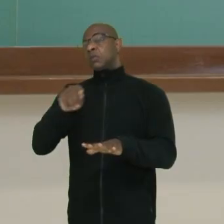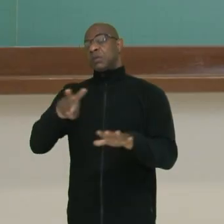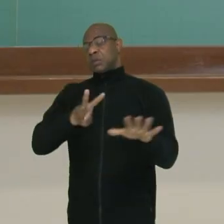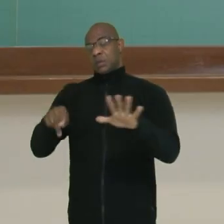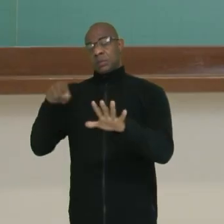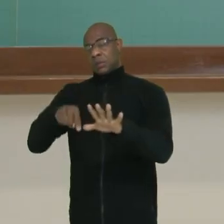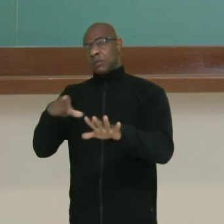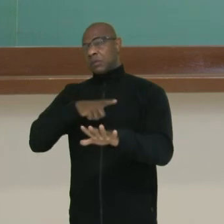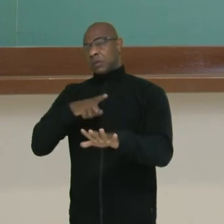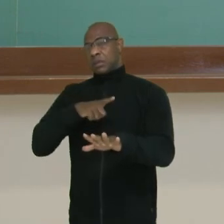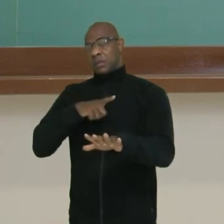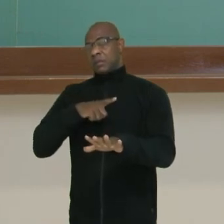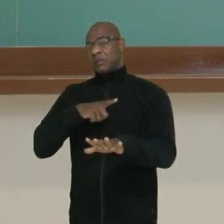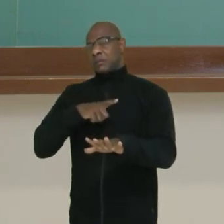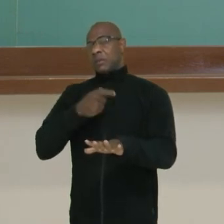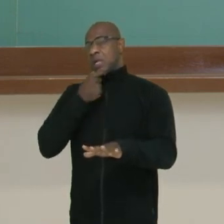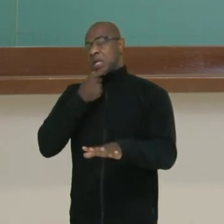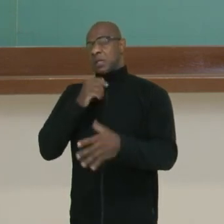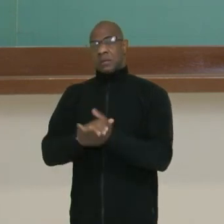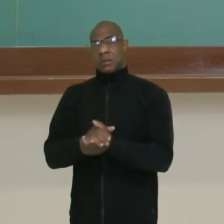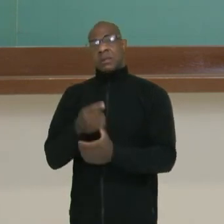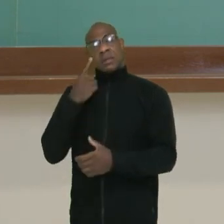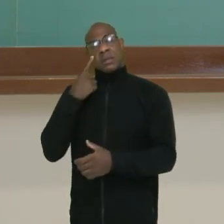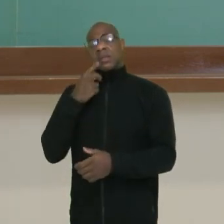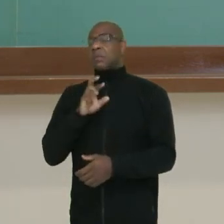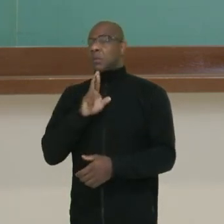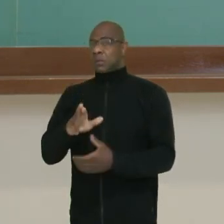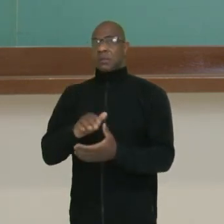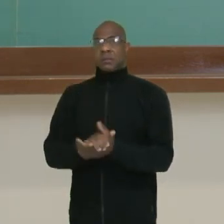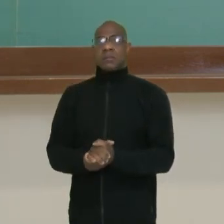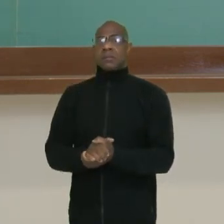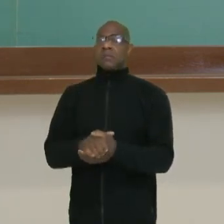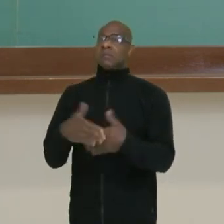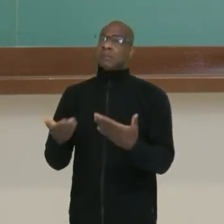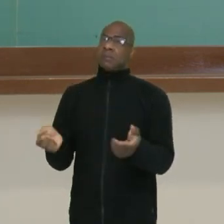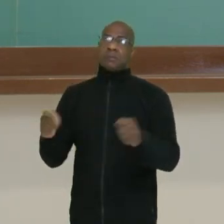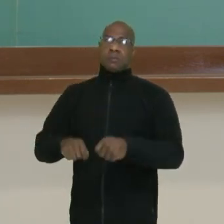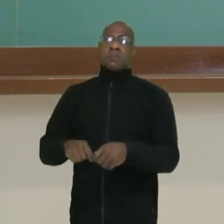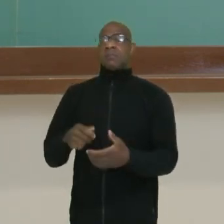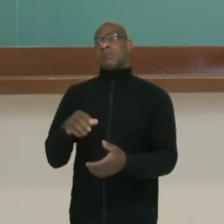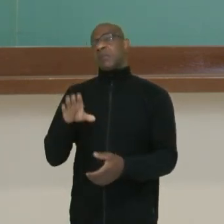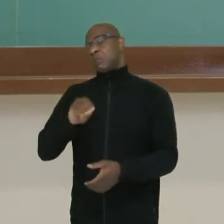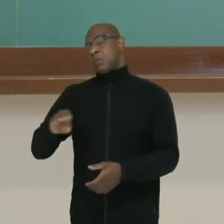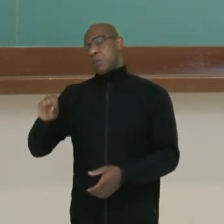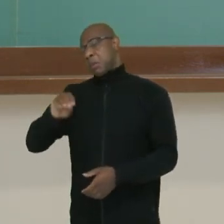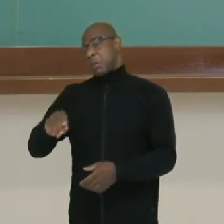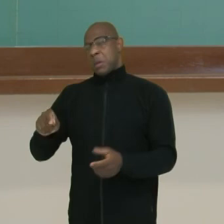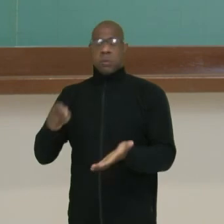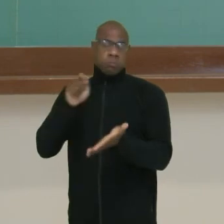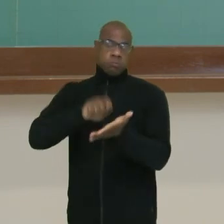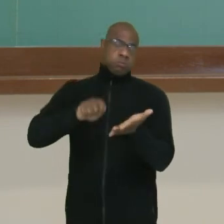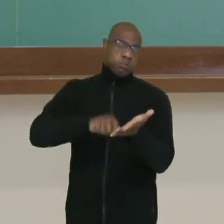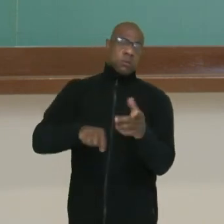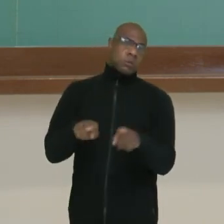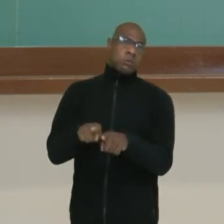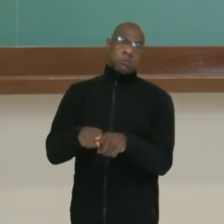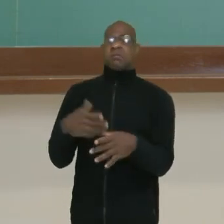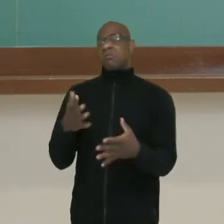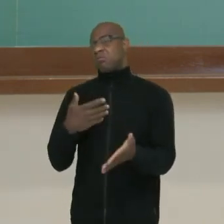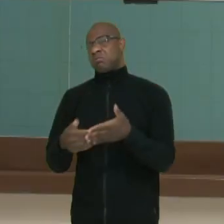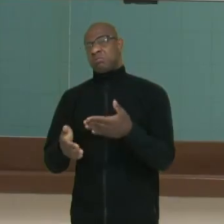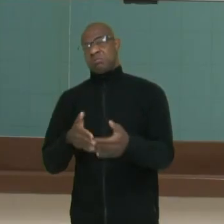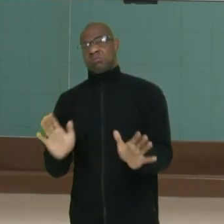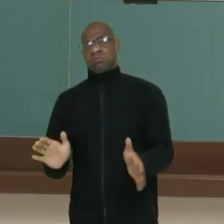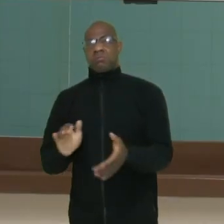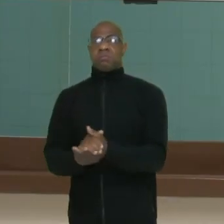tem em inglês? Tente responder isso aí, tá? Pode ser só falado mesmo, você não precisa escrever. Então, você